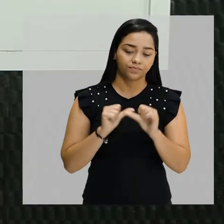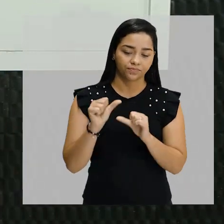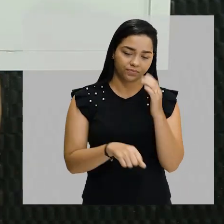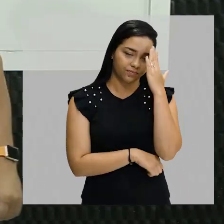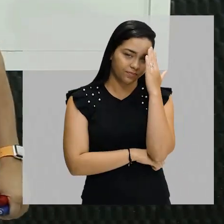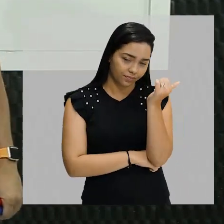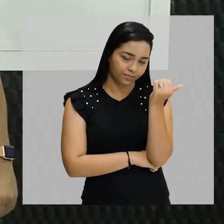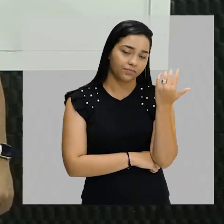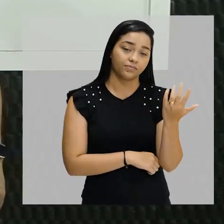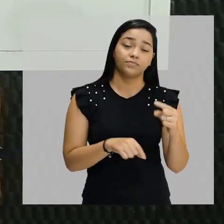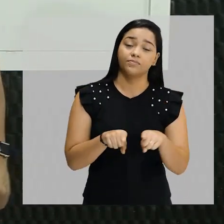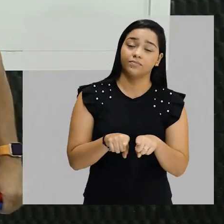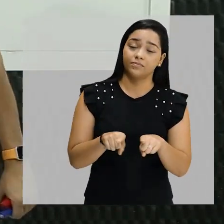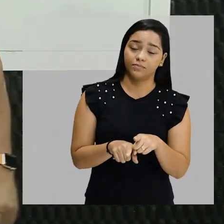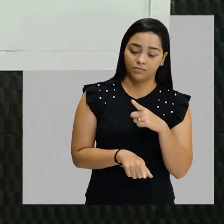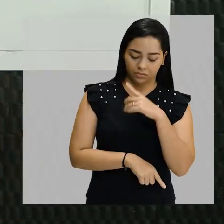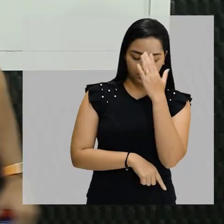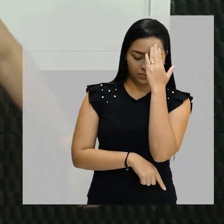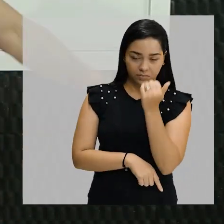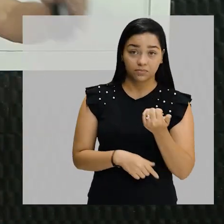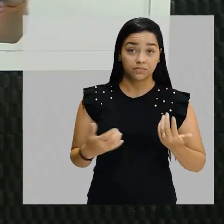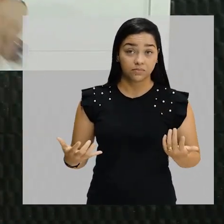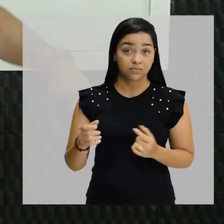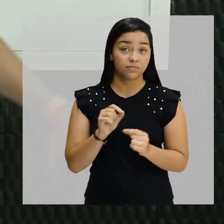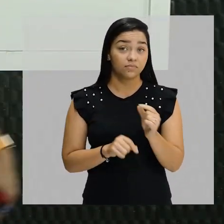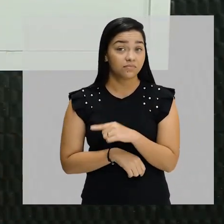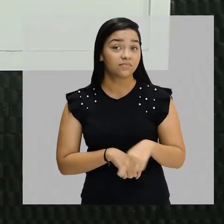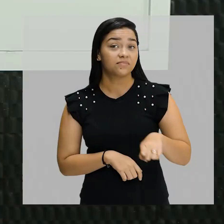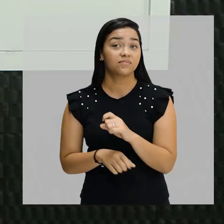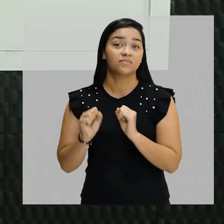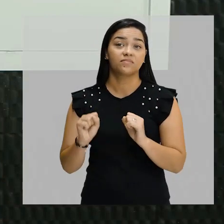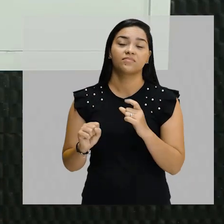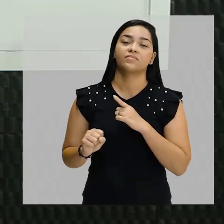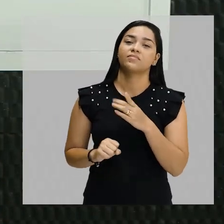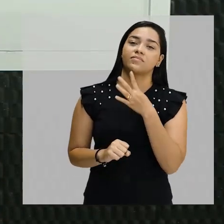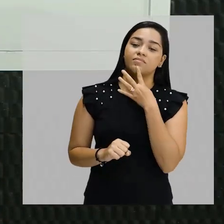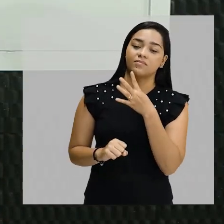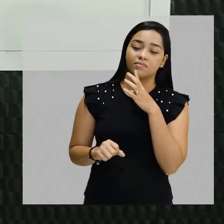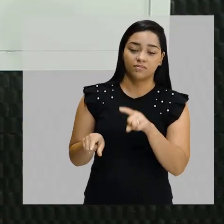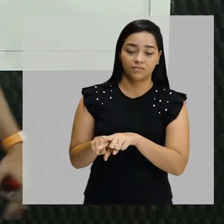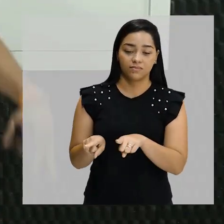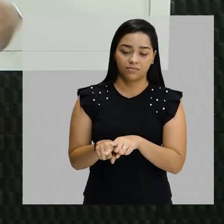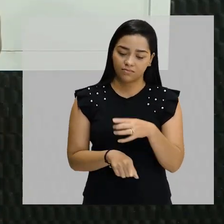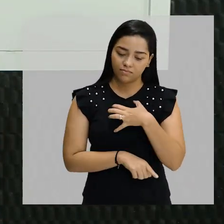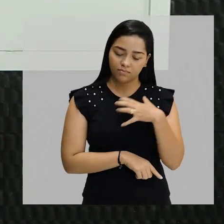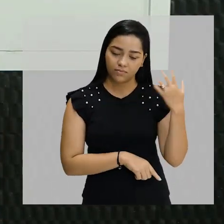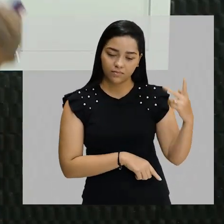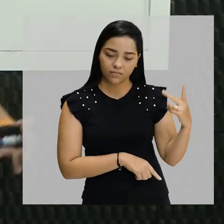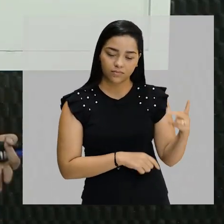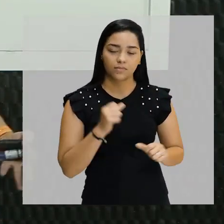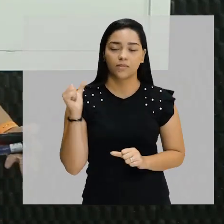saberdoria Por falar em sabedoria para que você possa absorver de conhecimento e dar sentido a ele um sentido